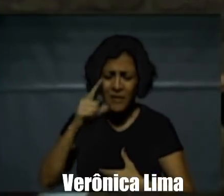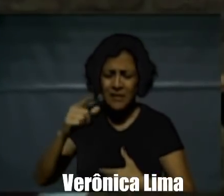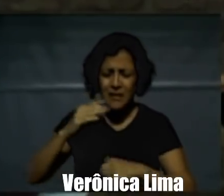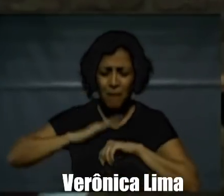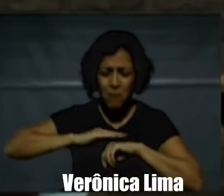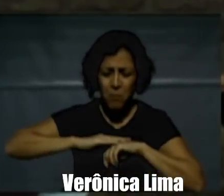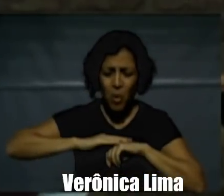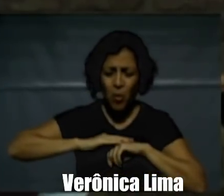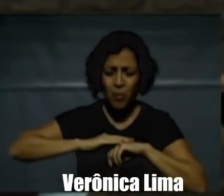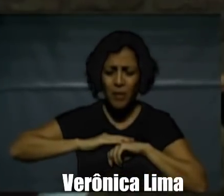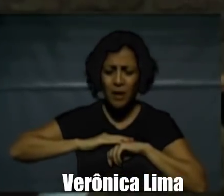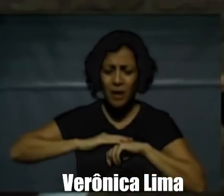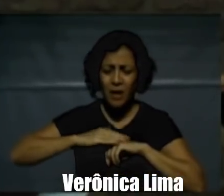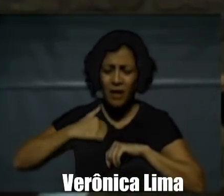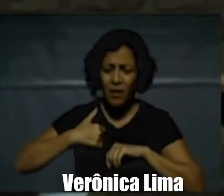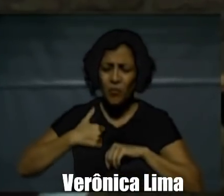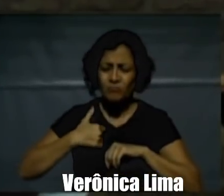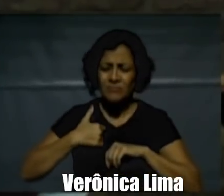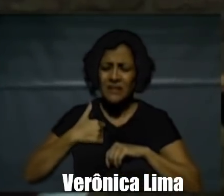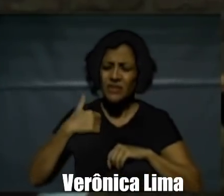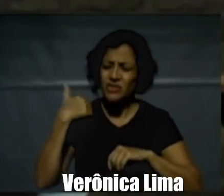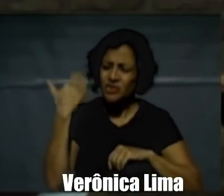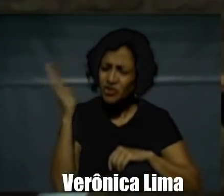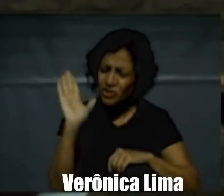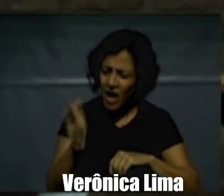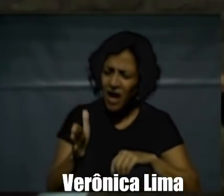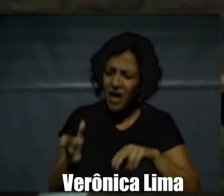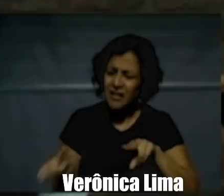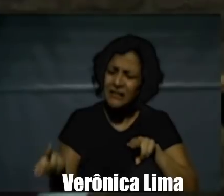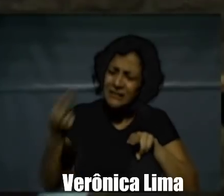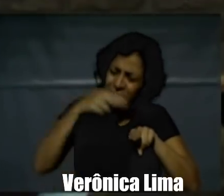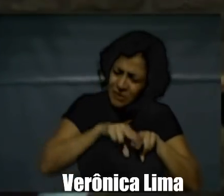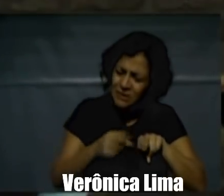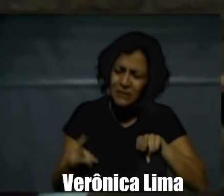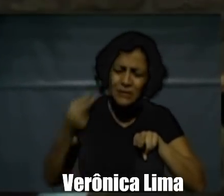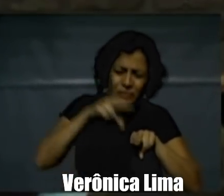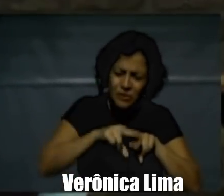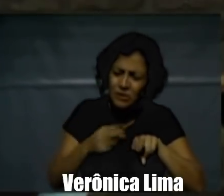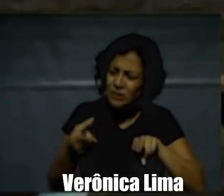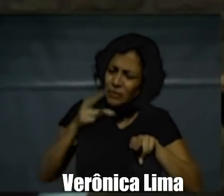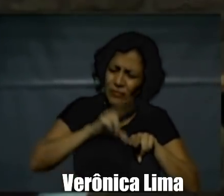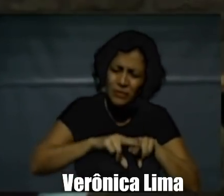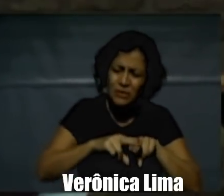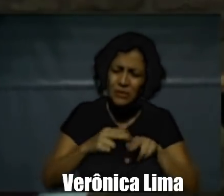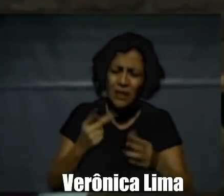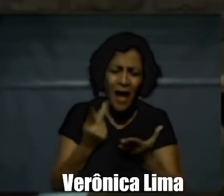velho, de tantas encarnações subversivas que tivemos, Senhor.